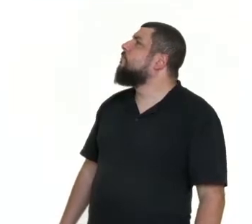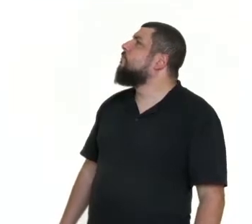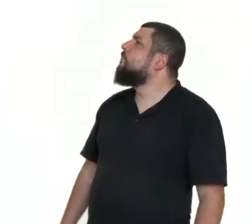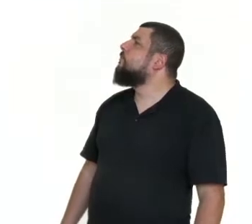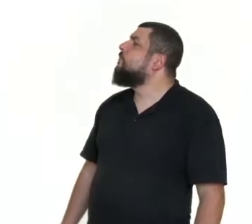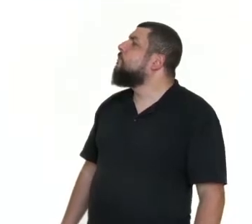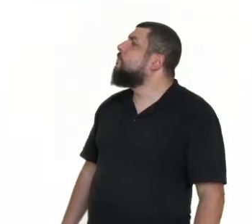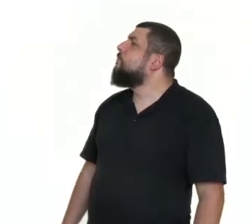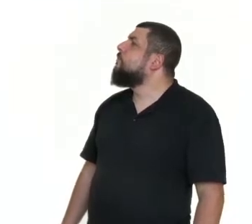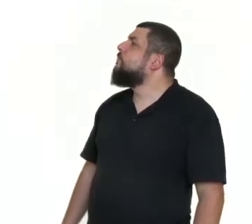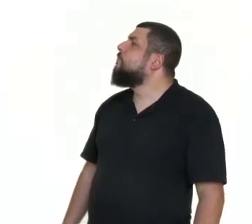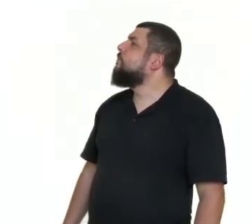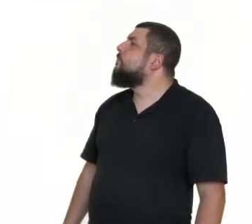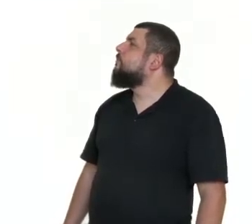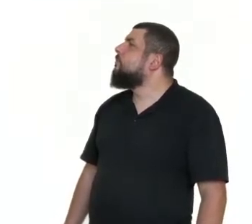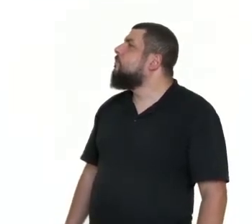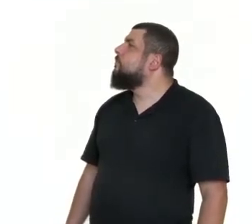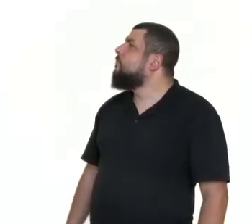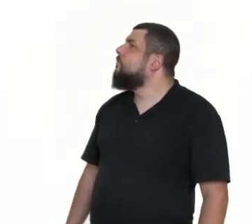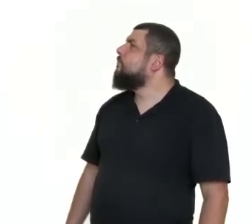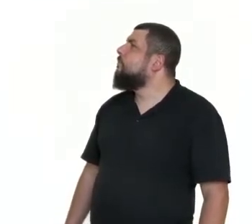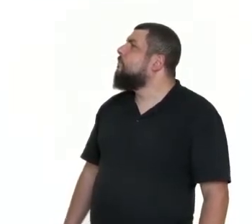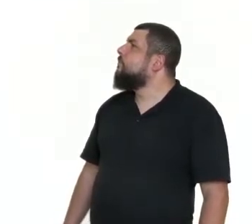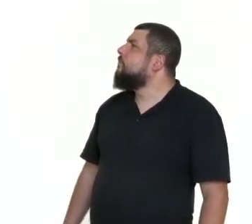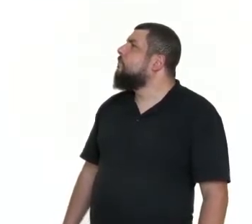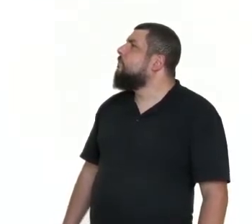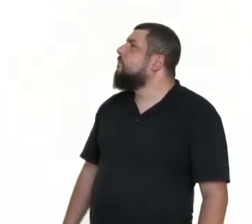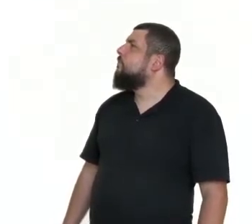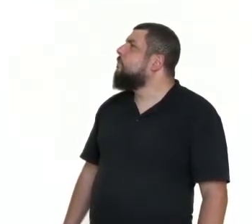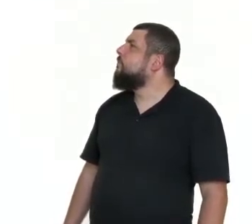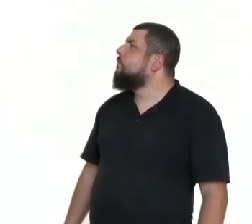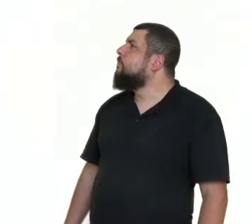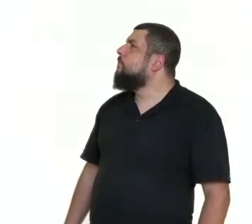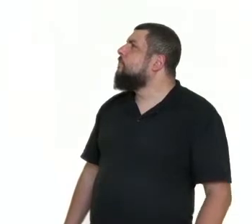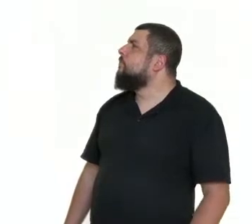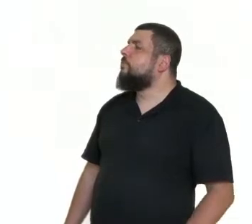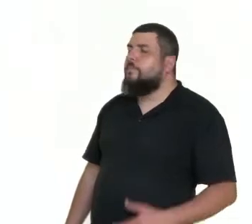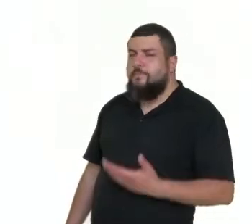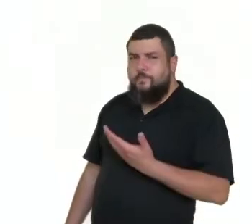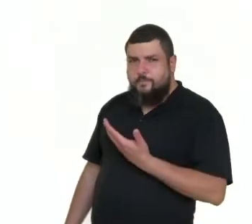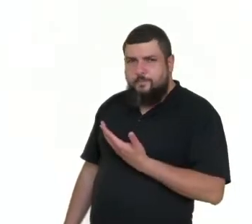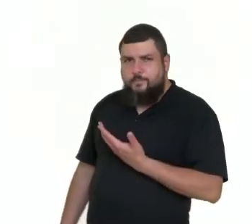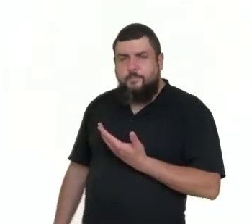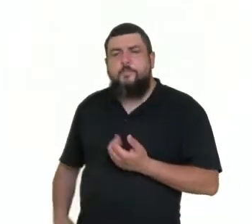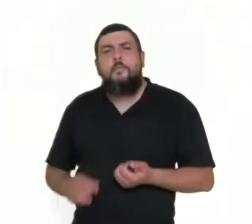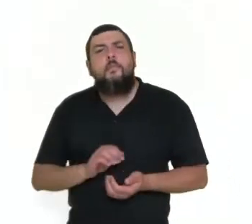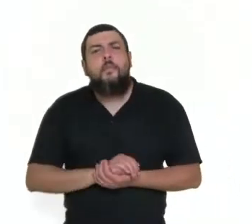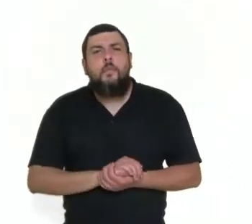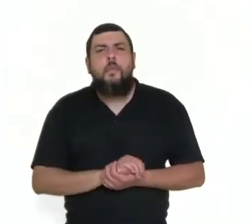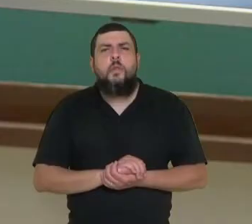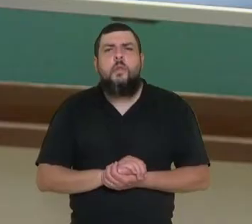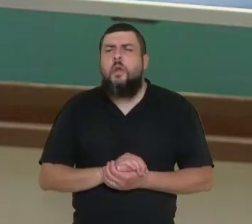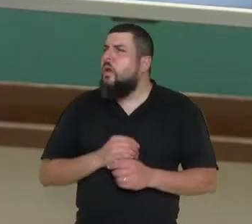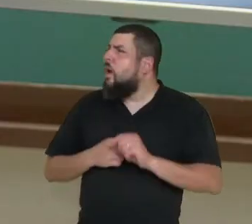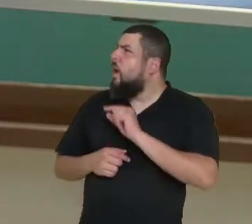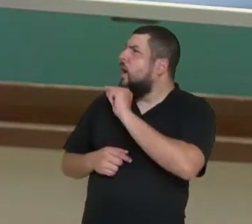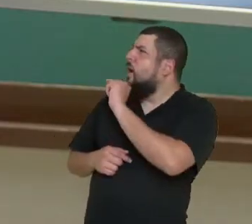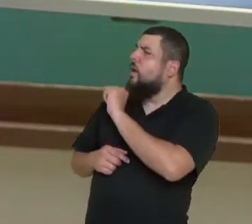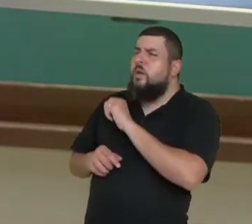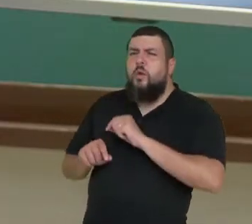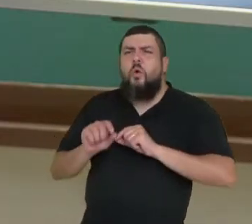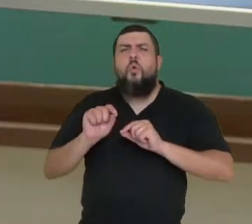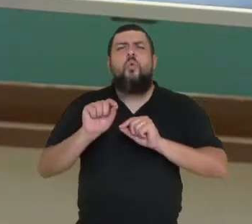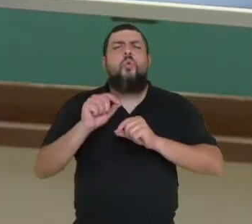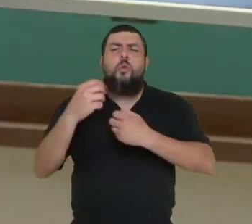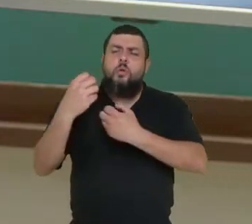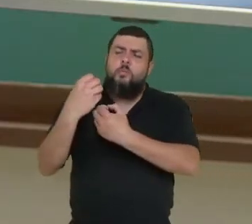autuação, mas pega sempre o comprovante para não ficar na mão. Então, qual é o ensinamento apresentado neste poema